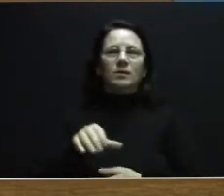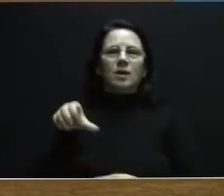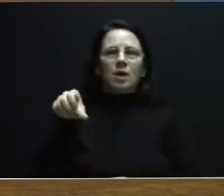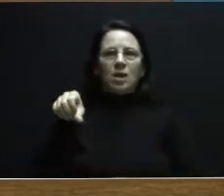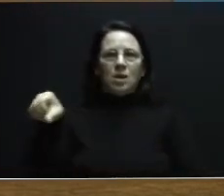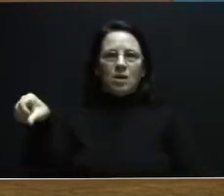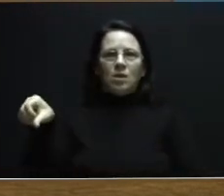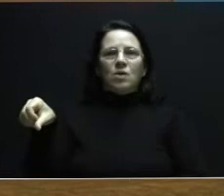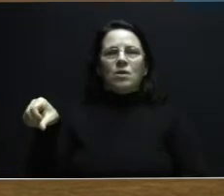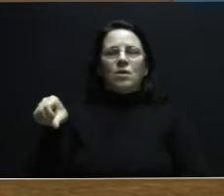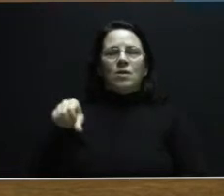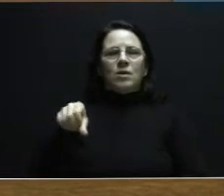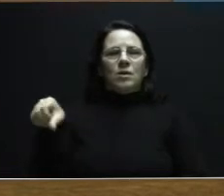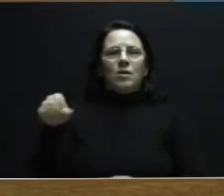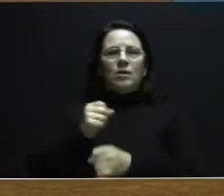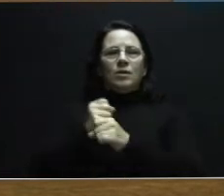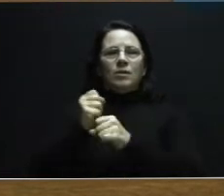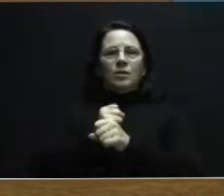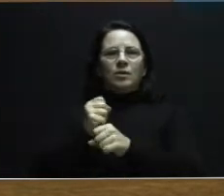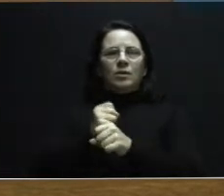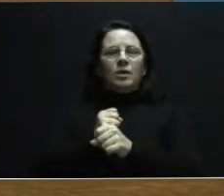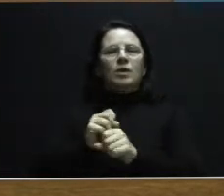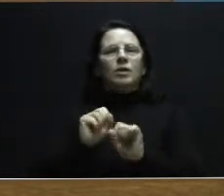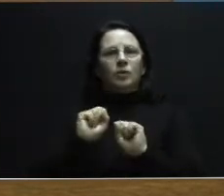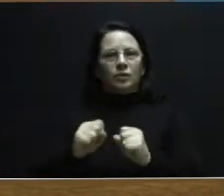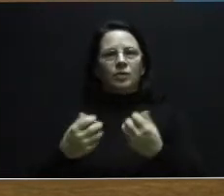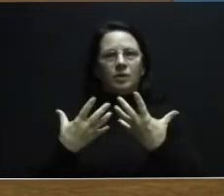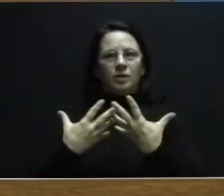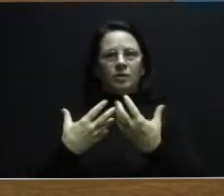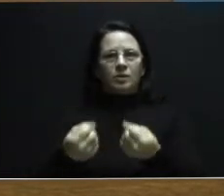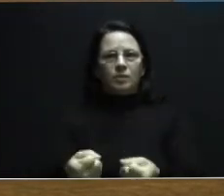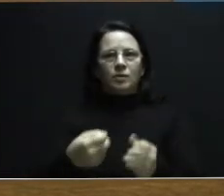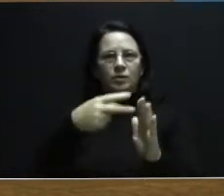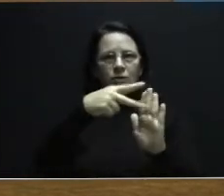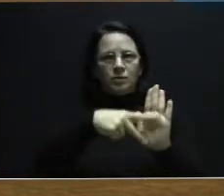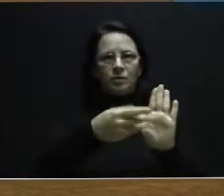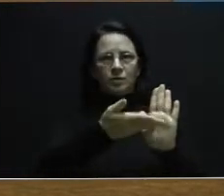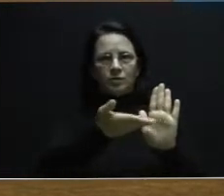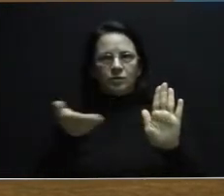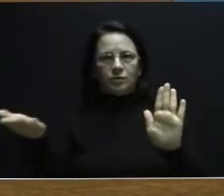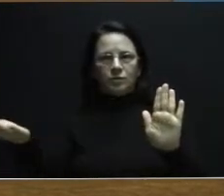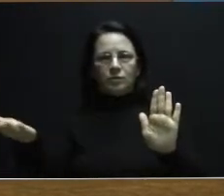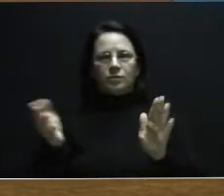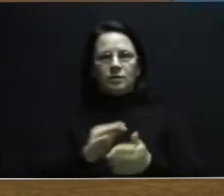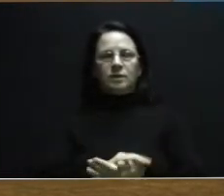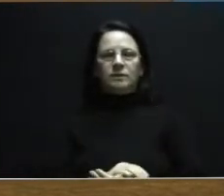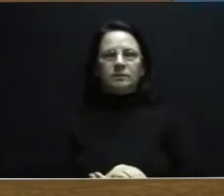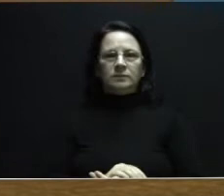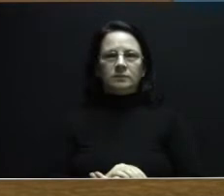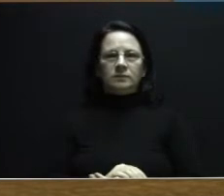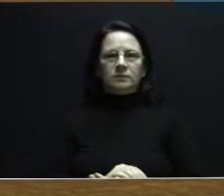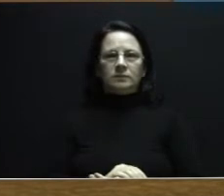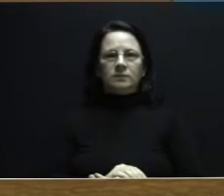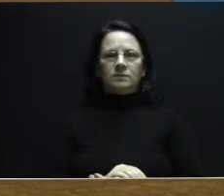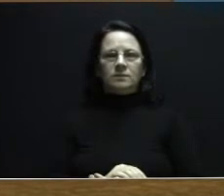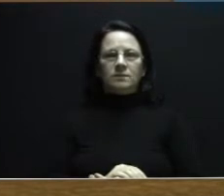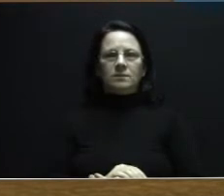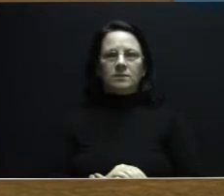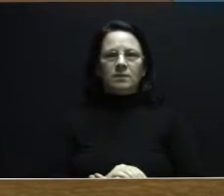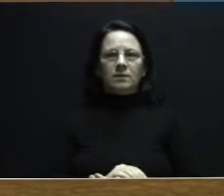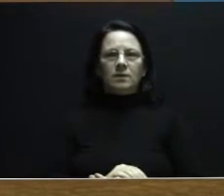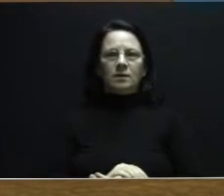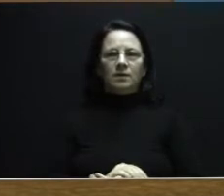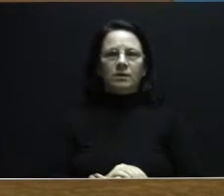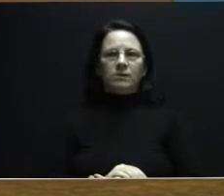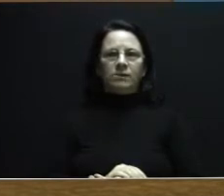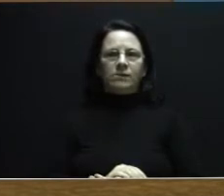aprovou esse projeto, então, projeto do Poder Legislativo, hoje é um projeto de vocês. De todos nós, né? E quando se fala em